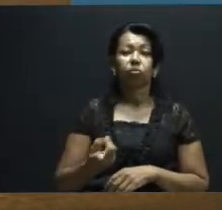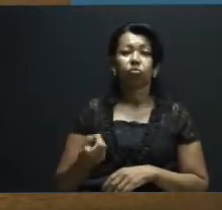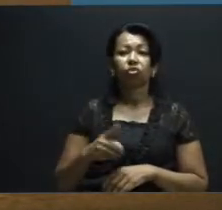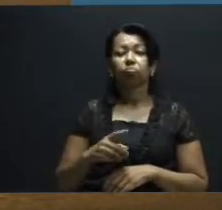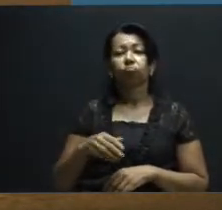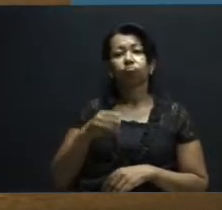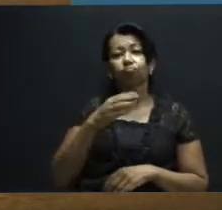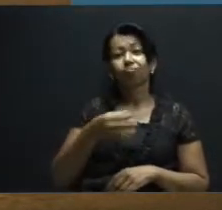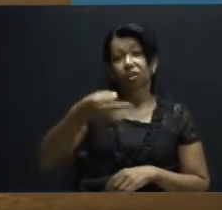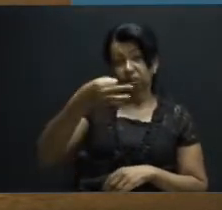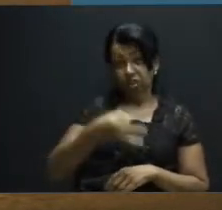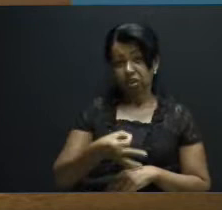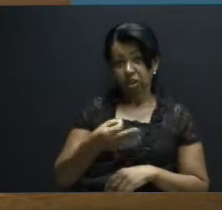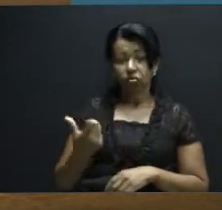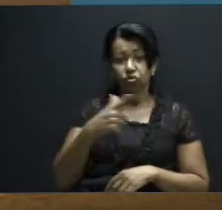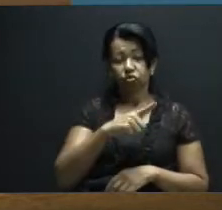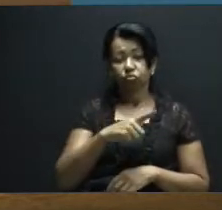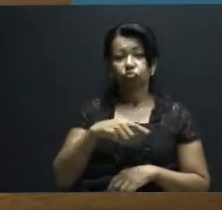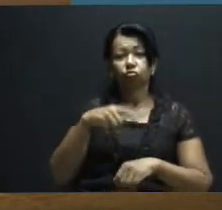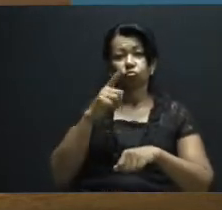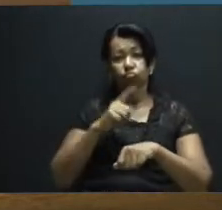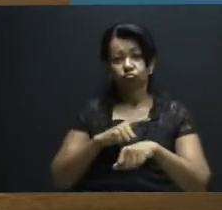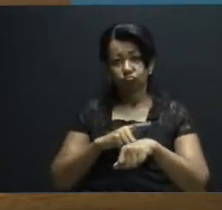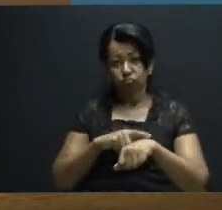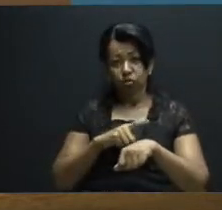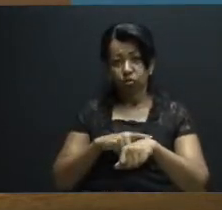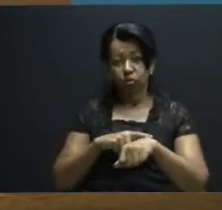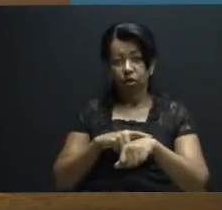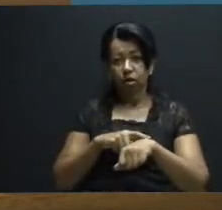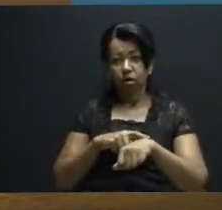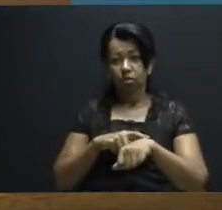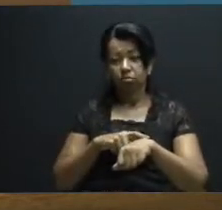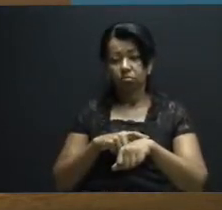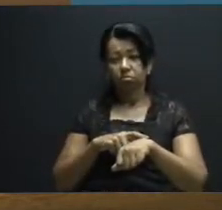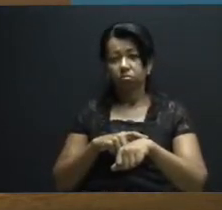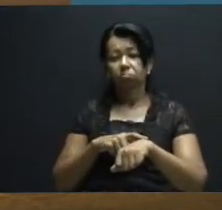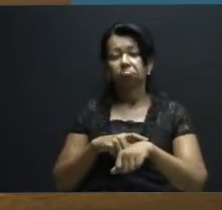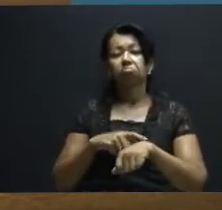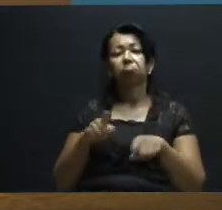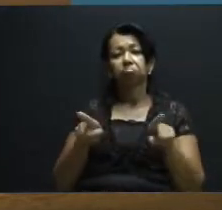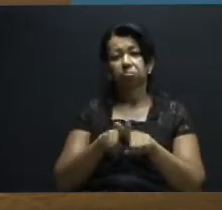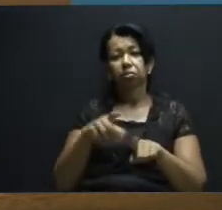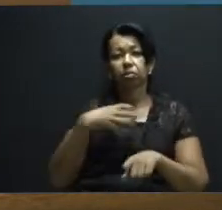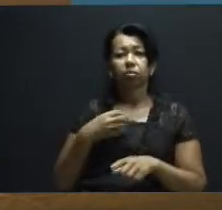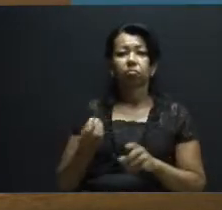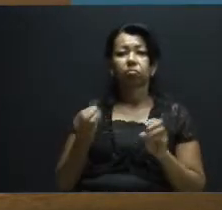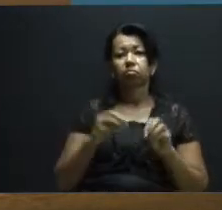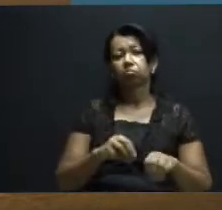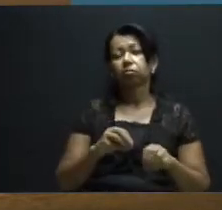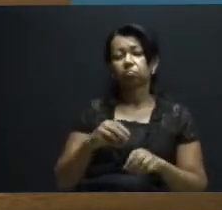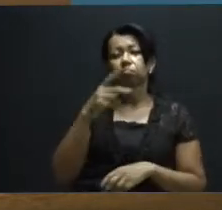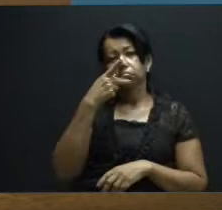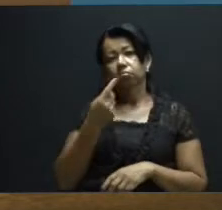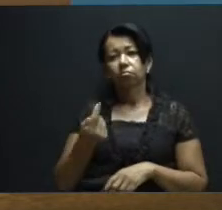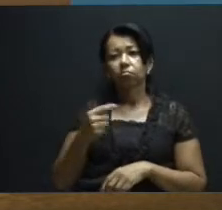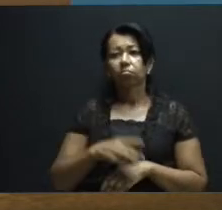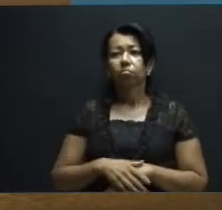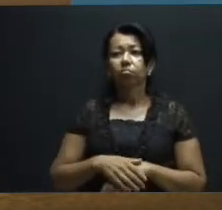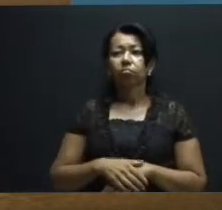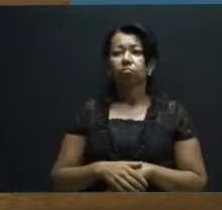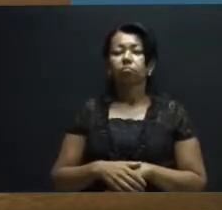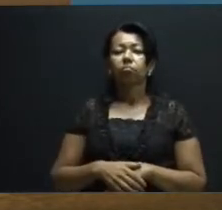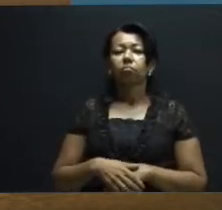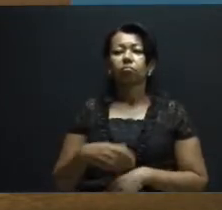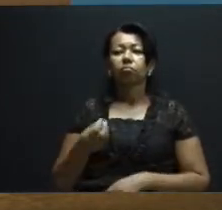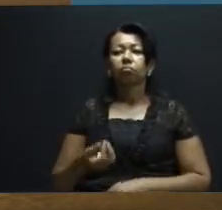como recomposição da mesma forma que nós colocamos aqui é o prefeito aqui homem eu